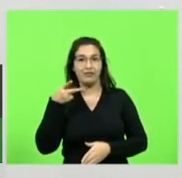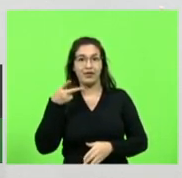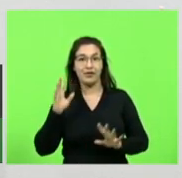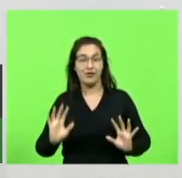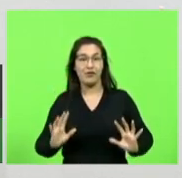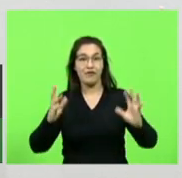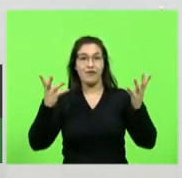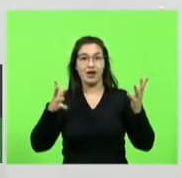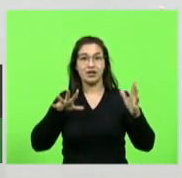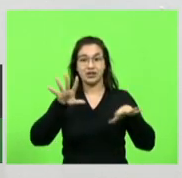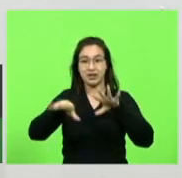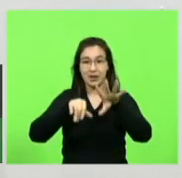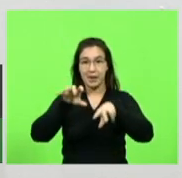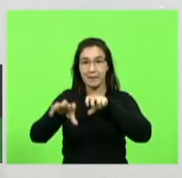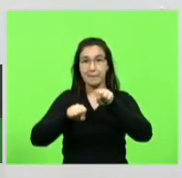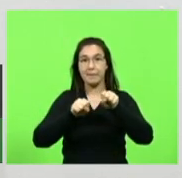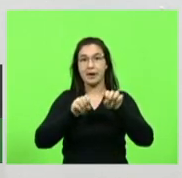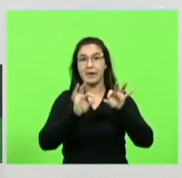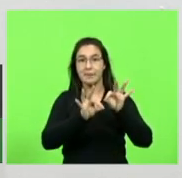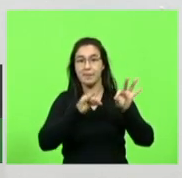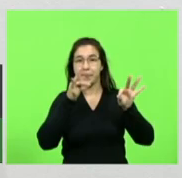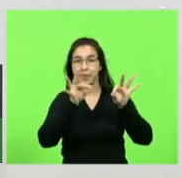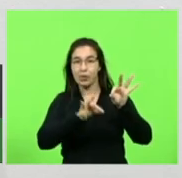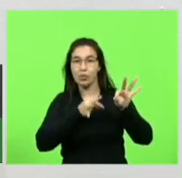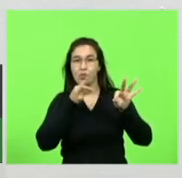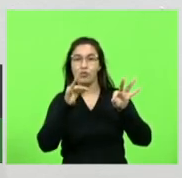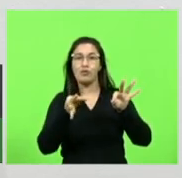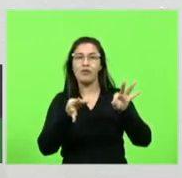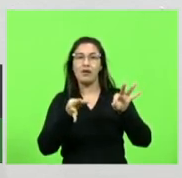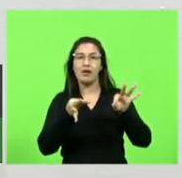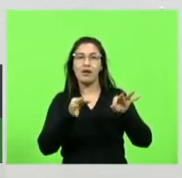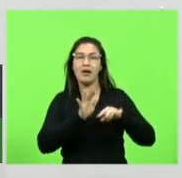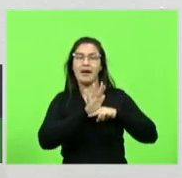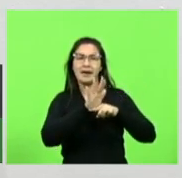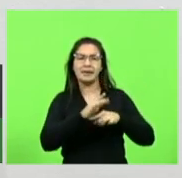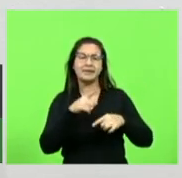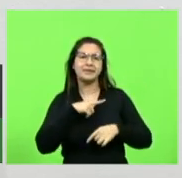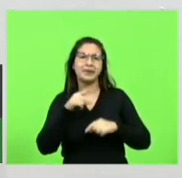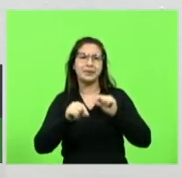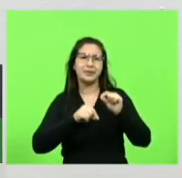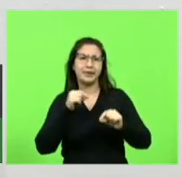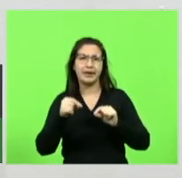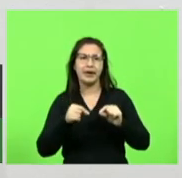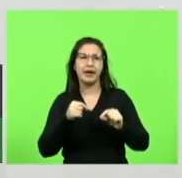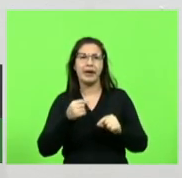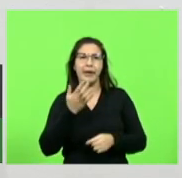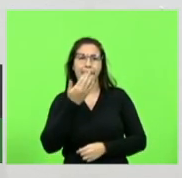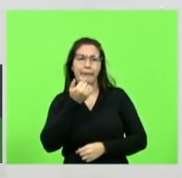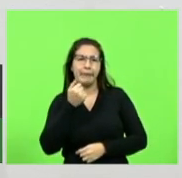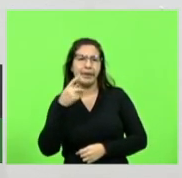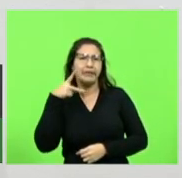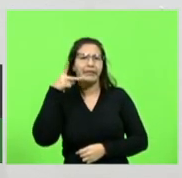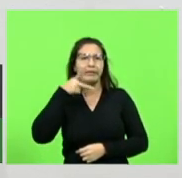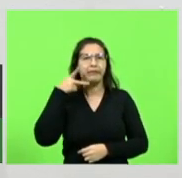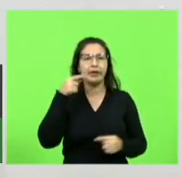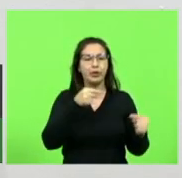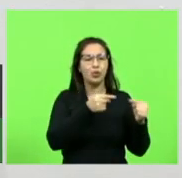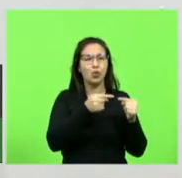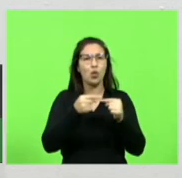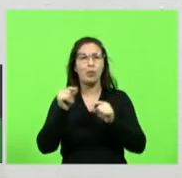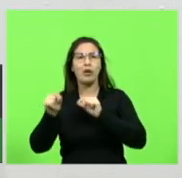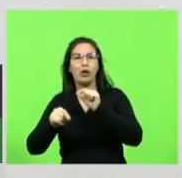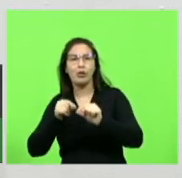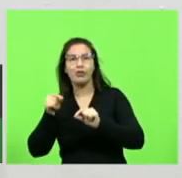com degustações, almoços e jantares harmonizados com seus vinhos de altitude. É